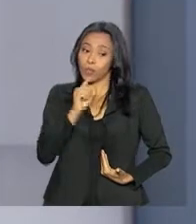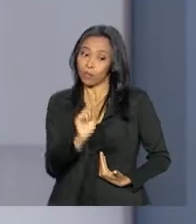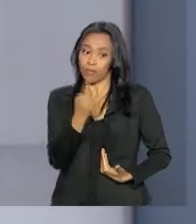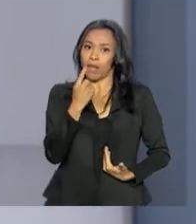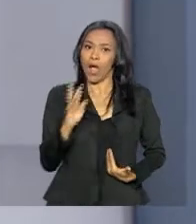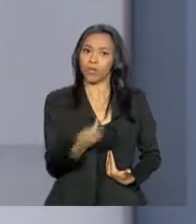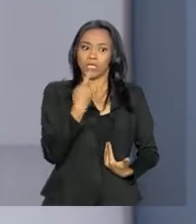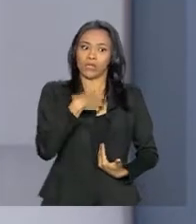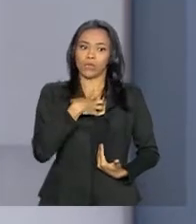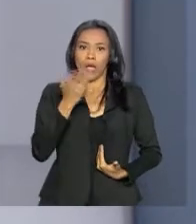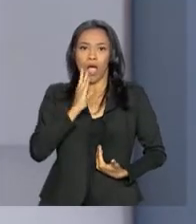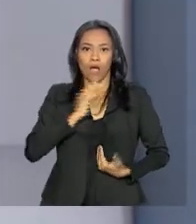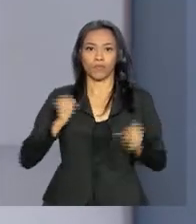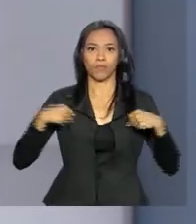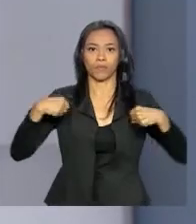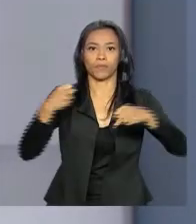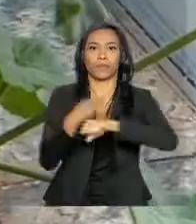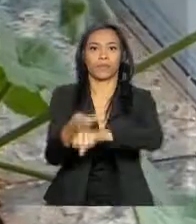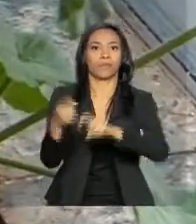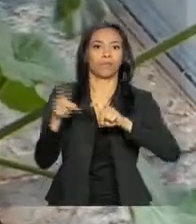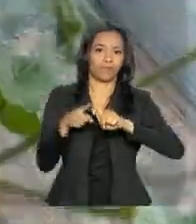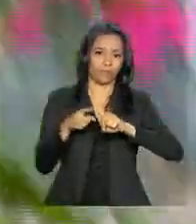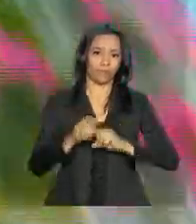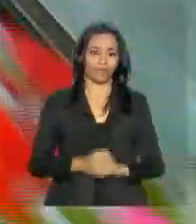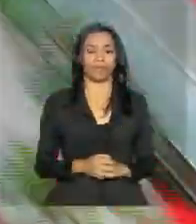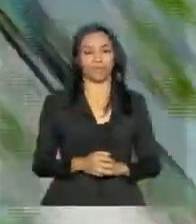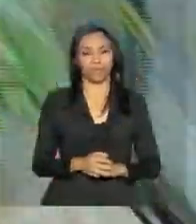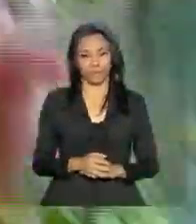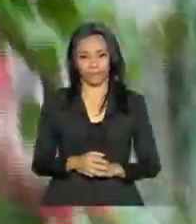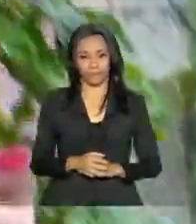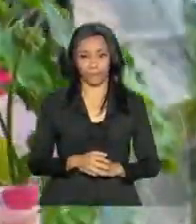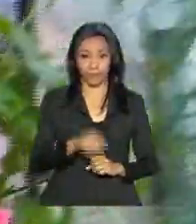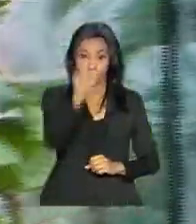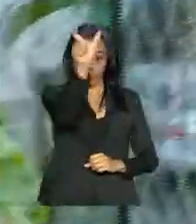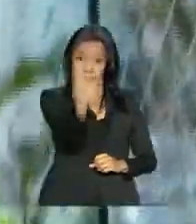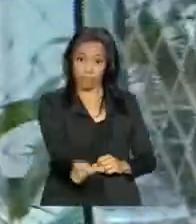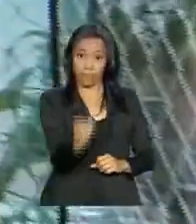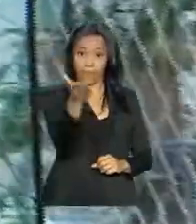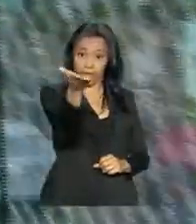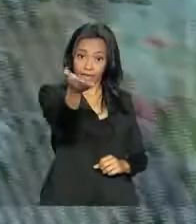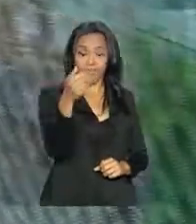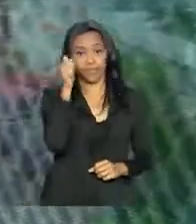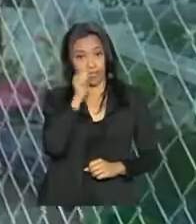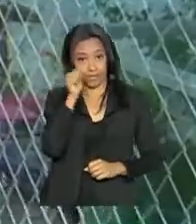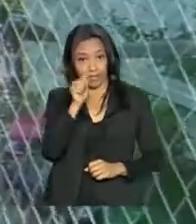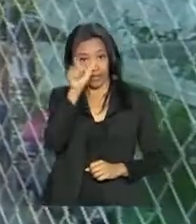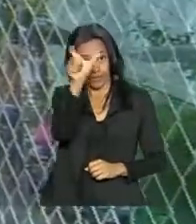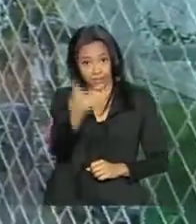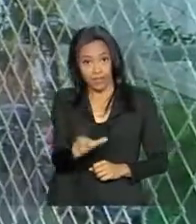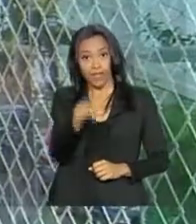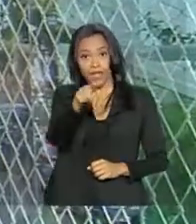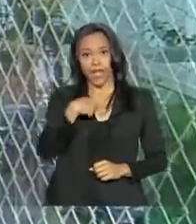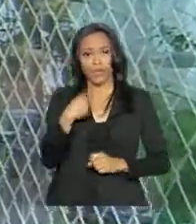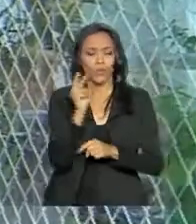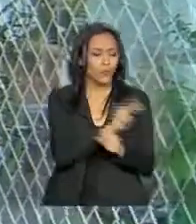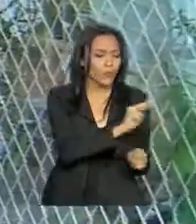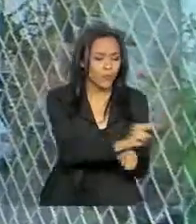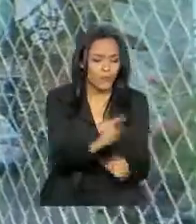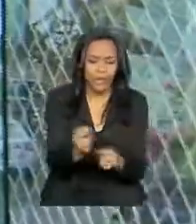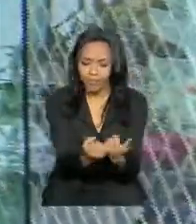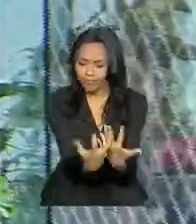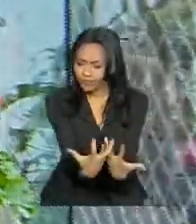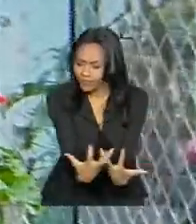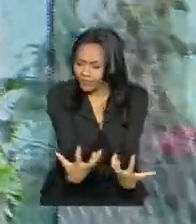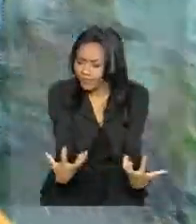agir rápido dos gerânios na varanda maria do carmo faz questão de cuidar todo dia